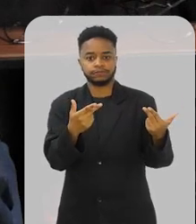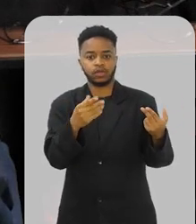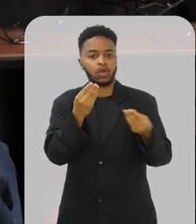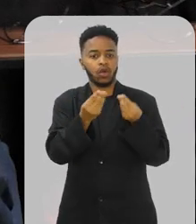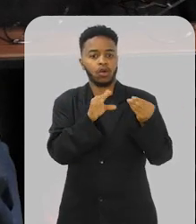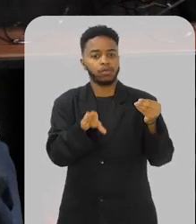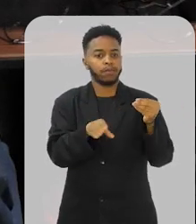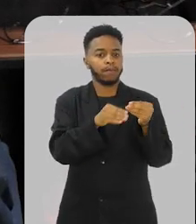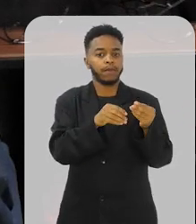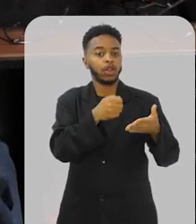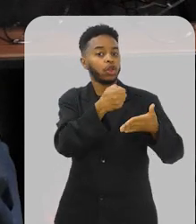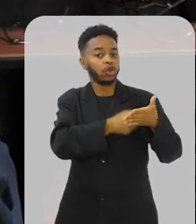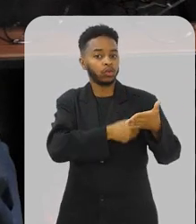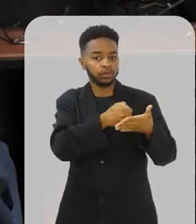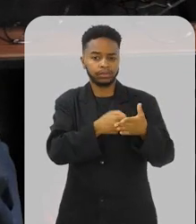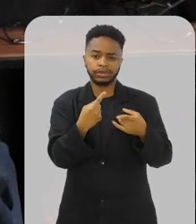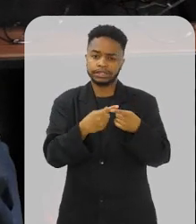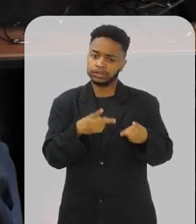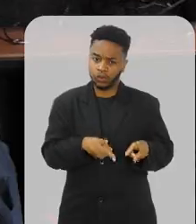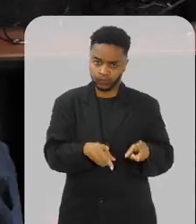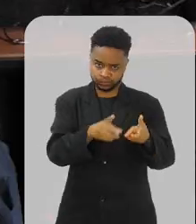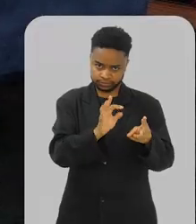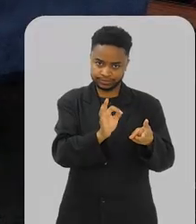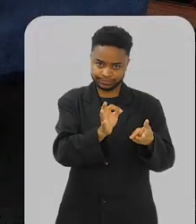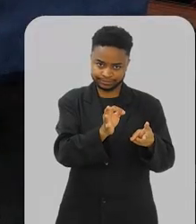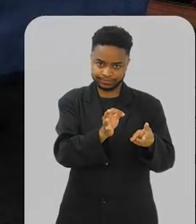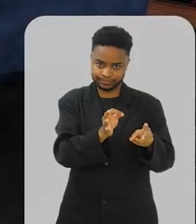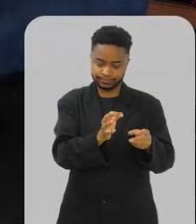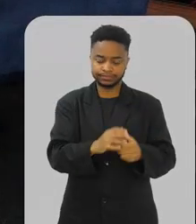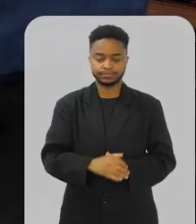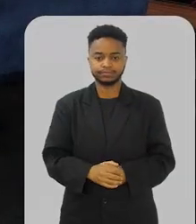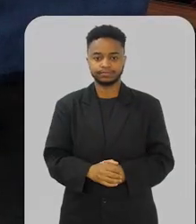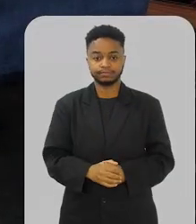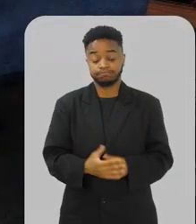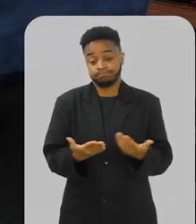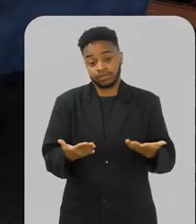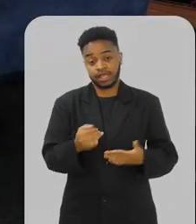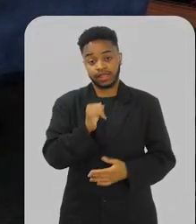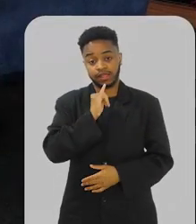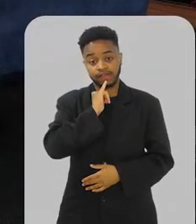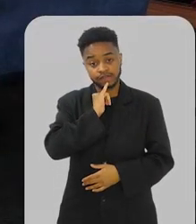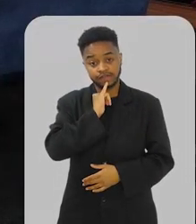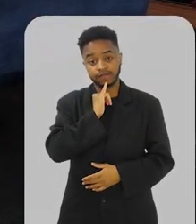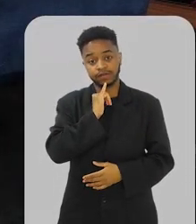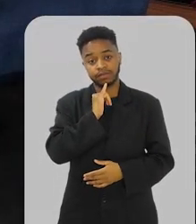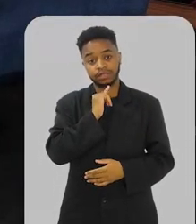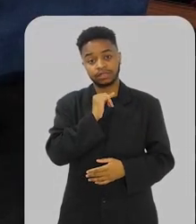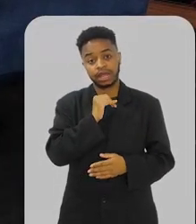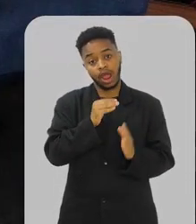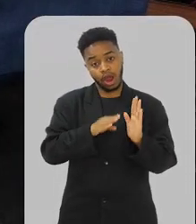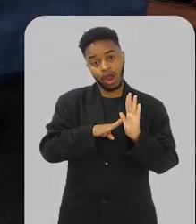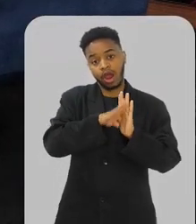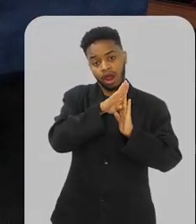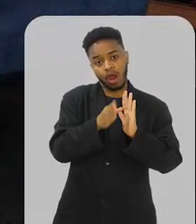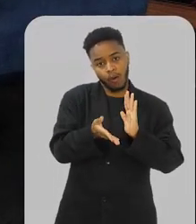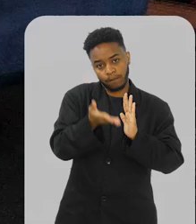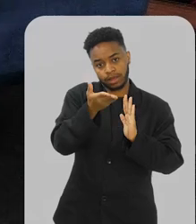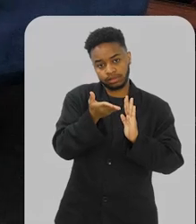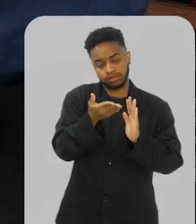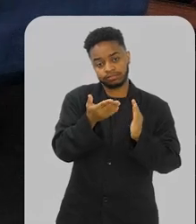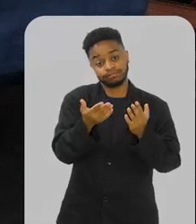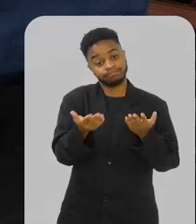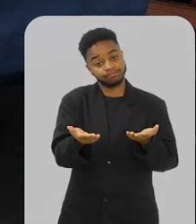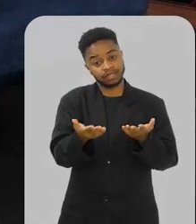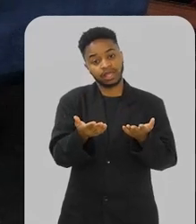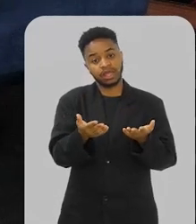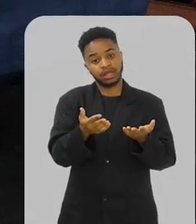luta, porque essa luta é constante, né? Infelizmente, ela aumenta. E ela